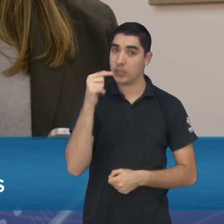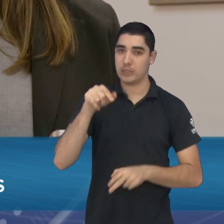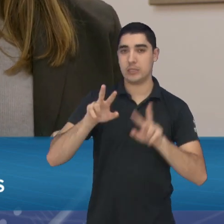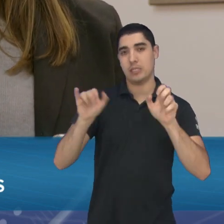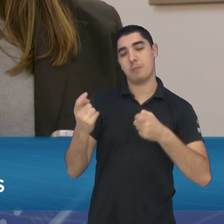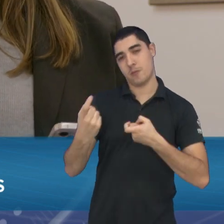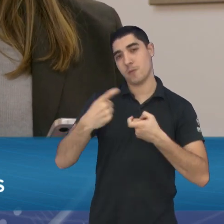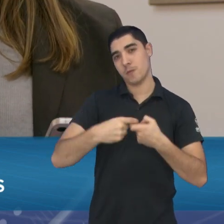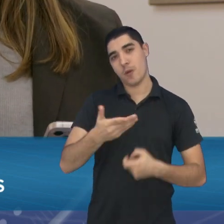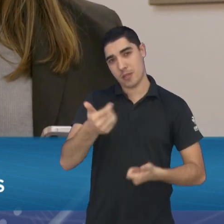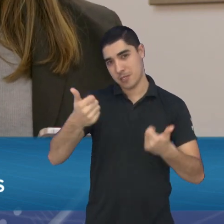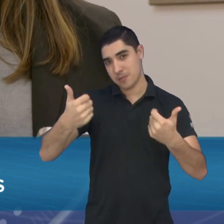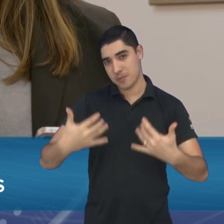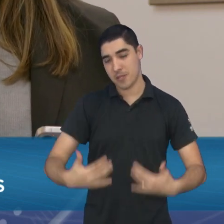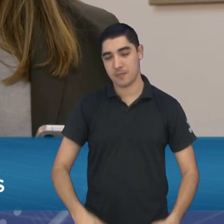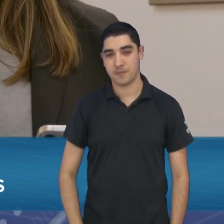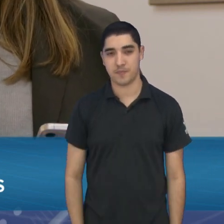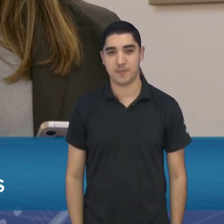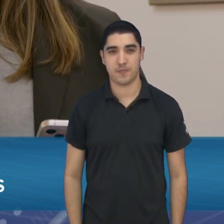você aí no estúdio.